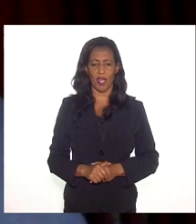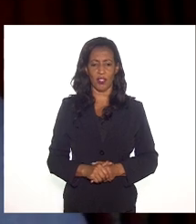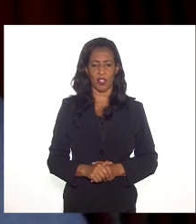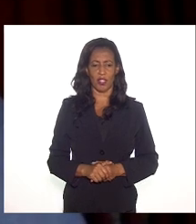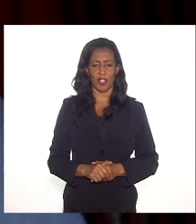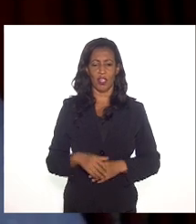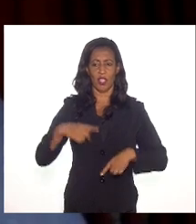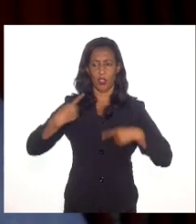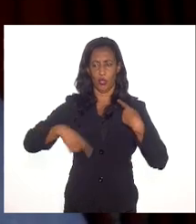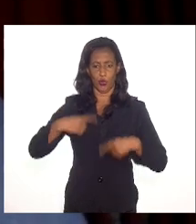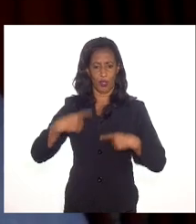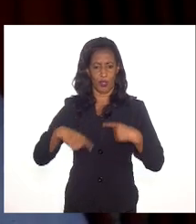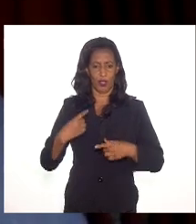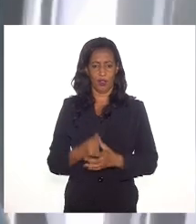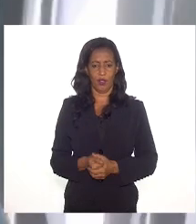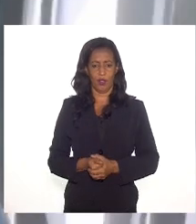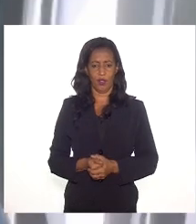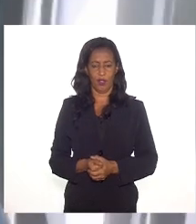Em discussão...